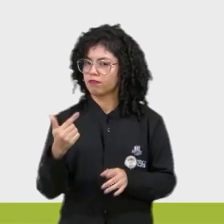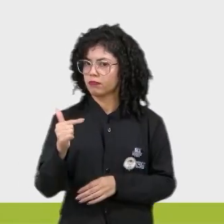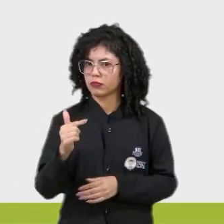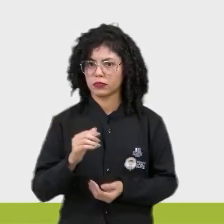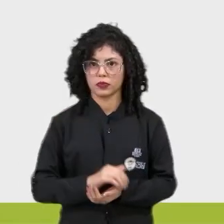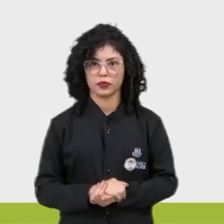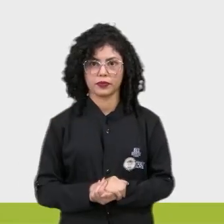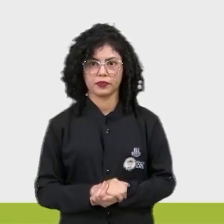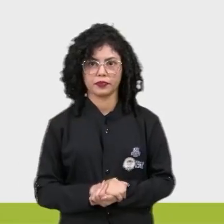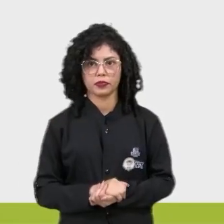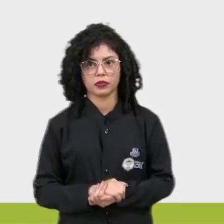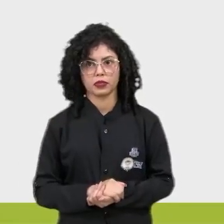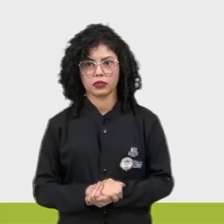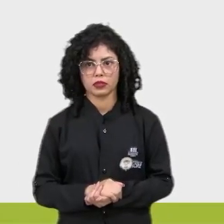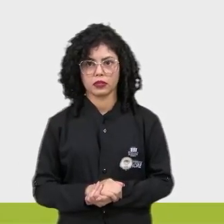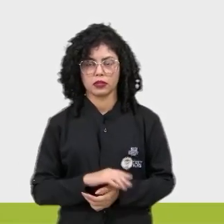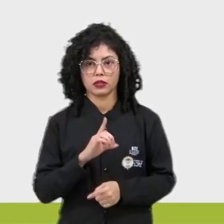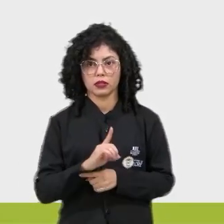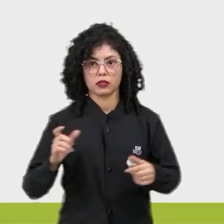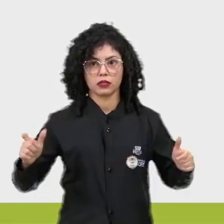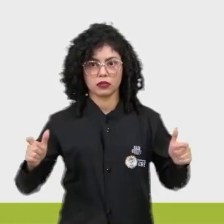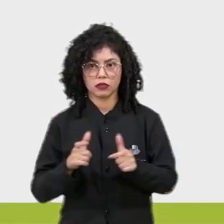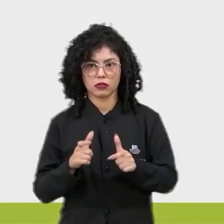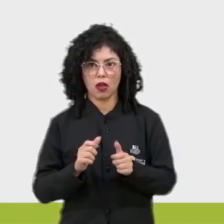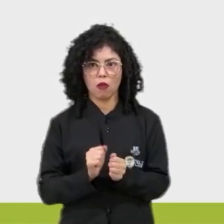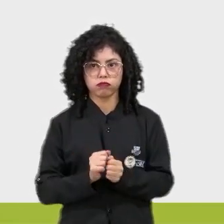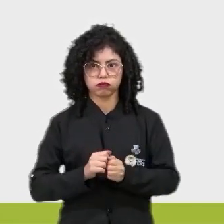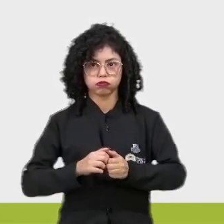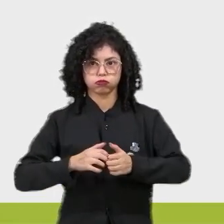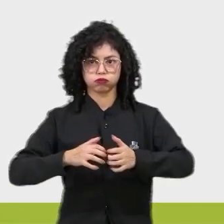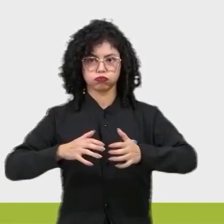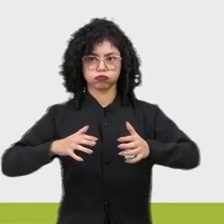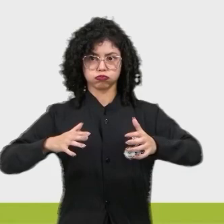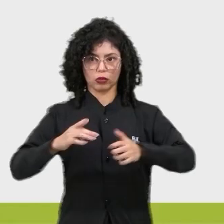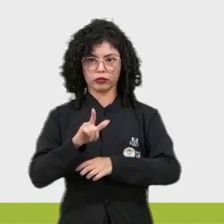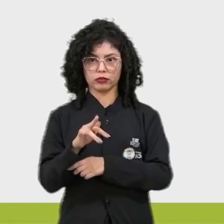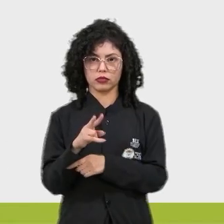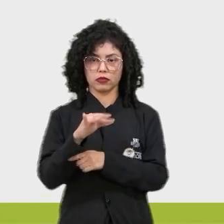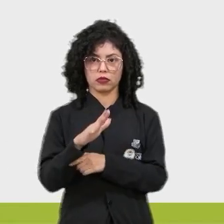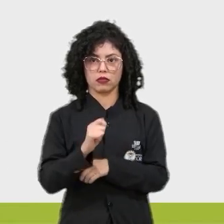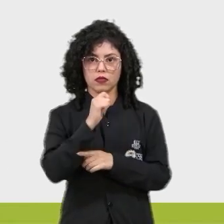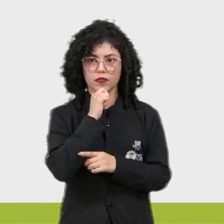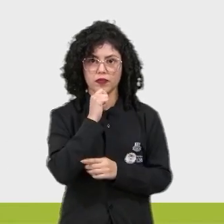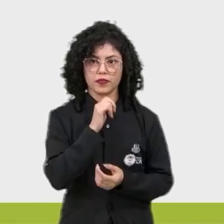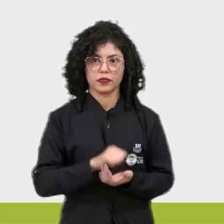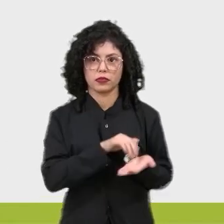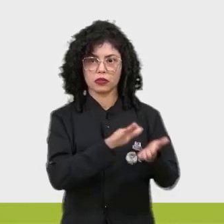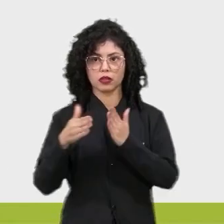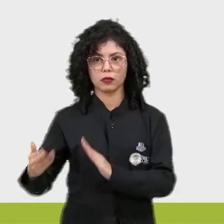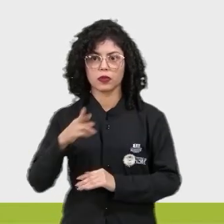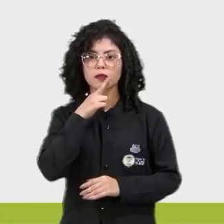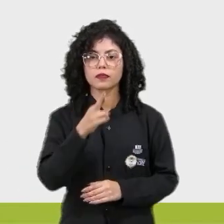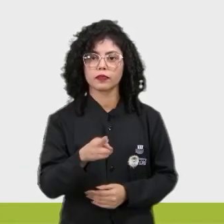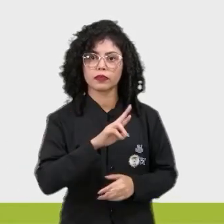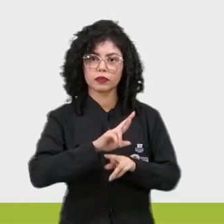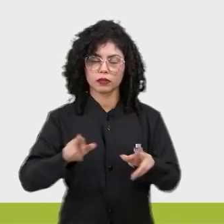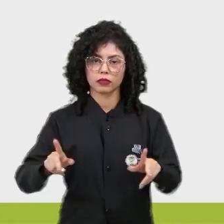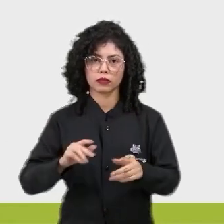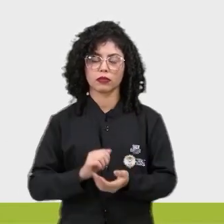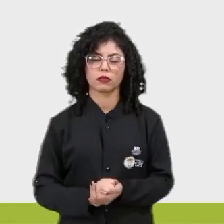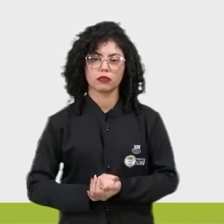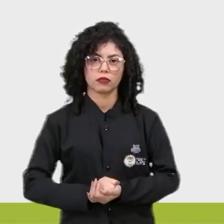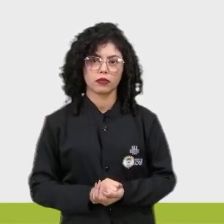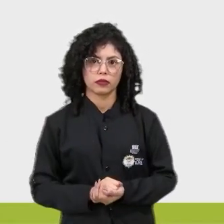com processos alérgicos. Letra D. Reduzir o inchaço dos linfonodos. Parte da resposta imunitária de